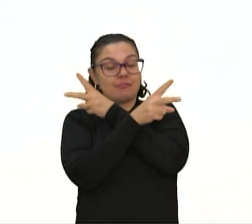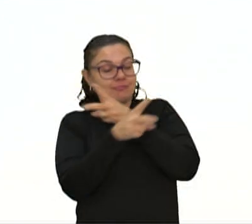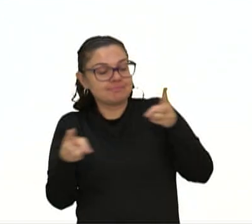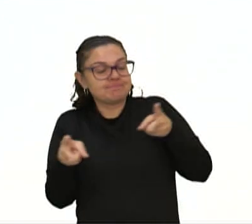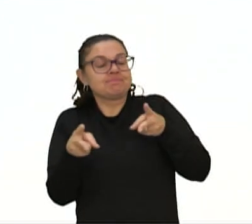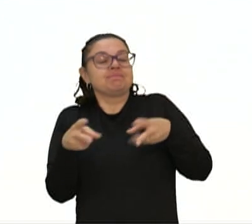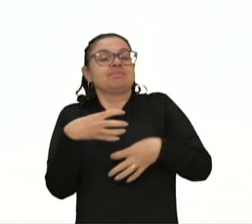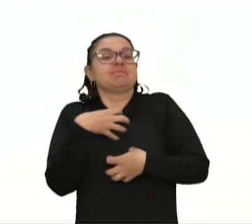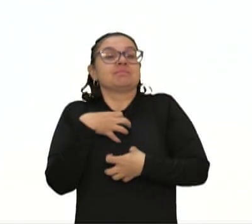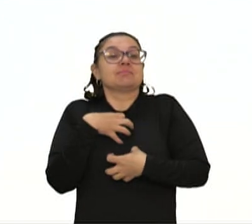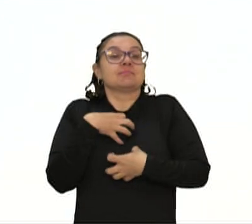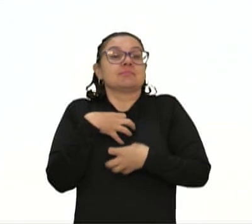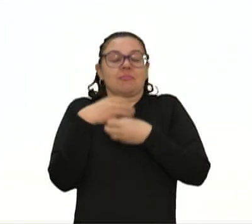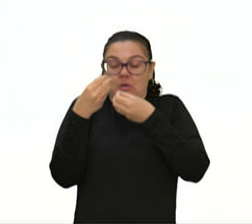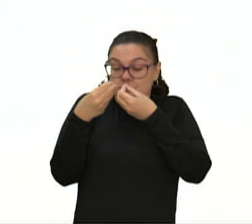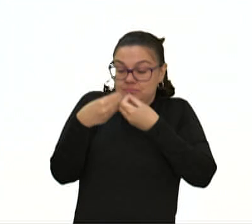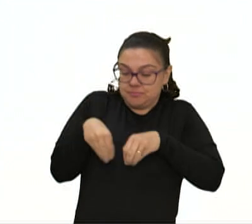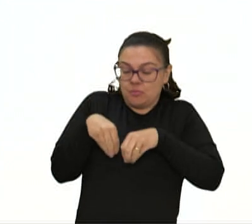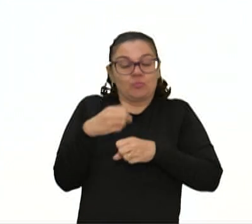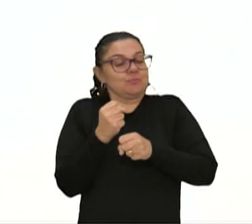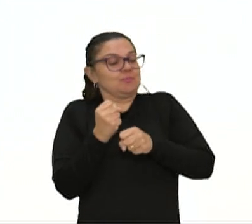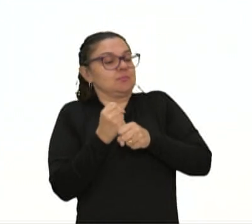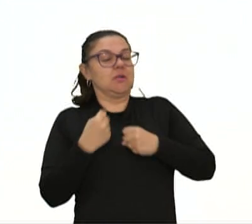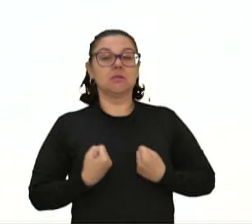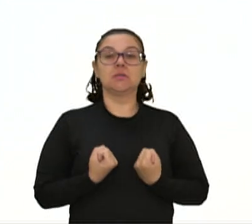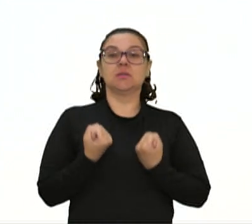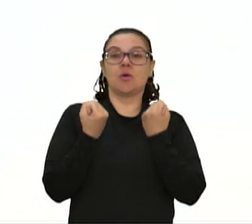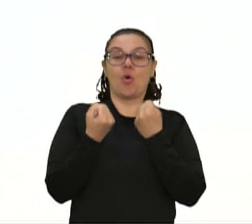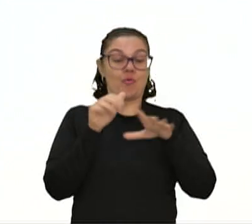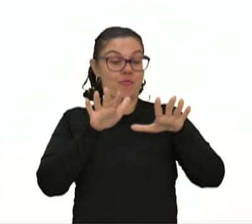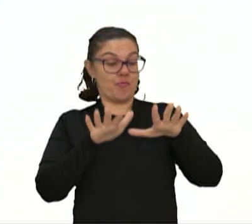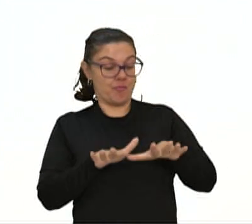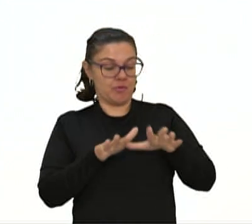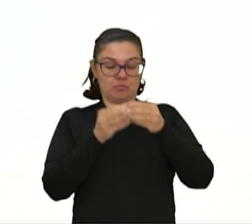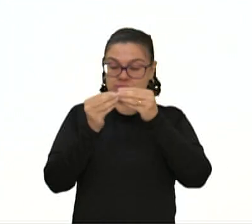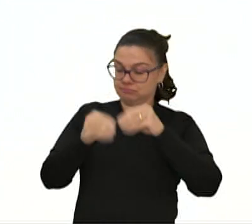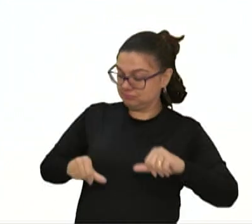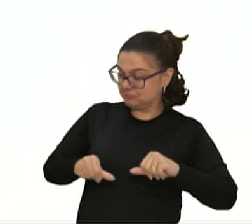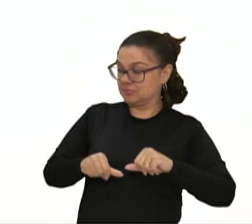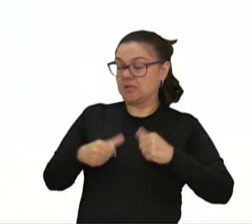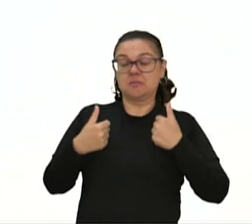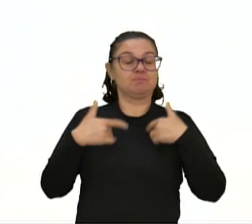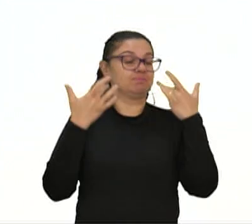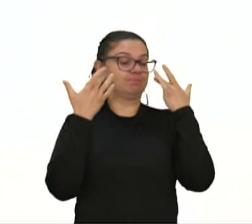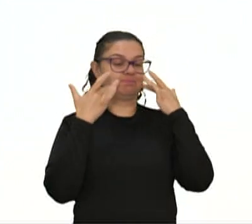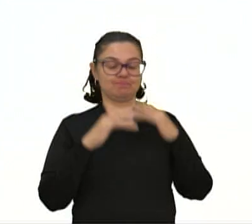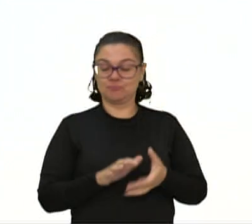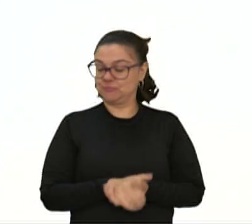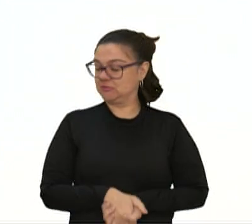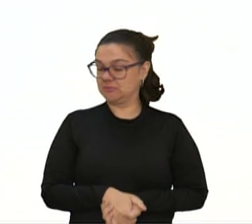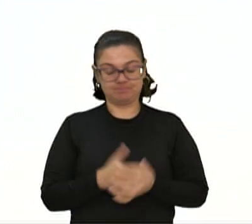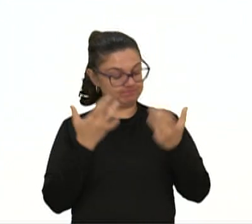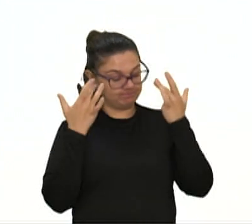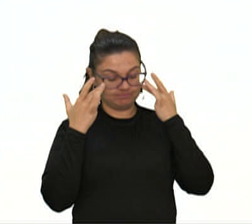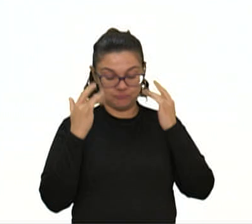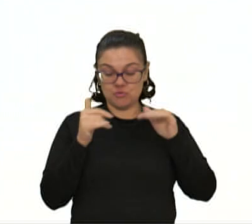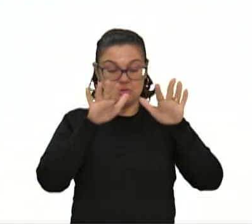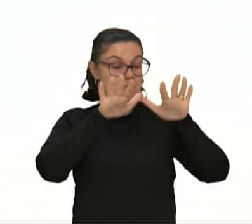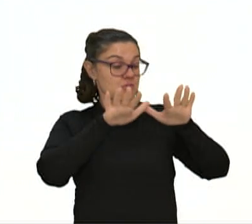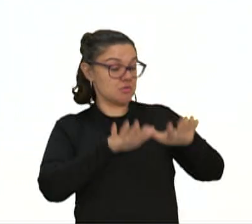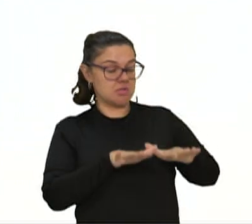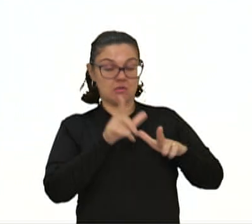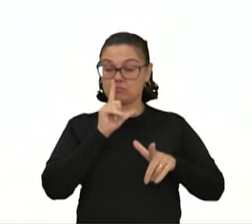vento. Se desmorono ou se edifico, se permaneço ou me desfaço. Não sei, não sei, não sei se